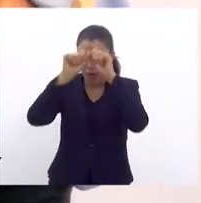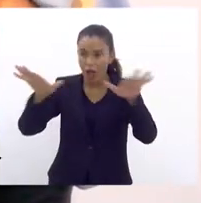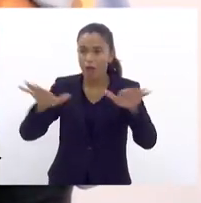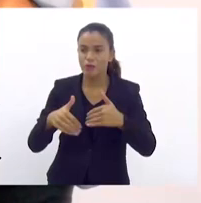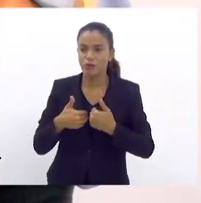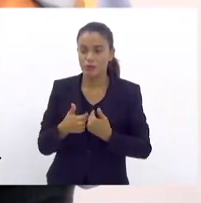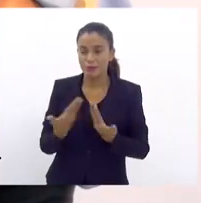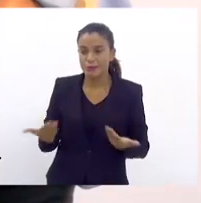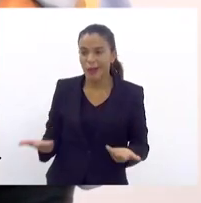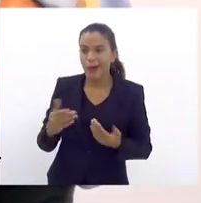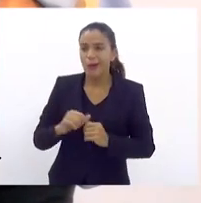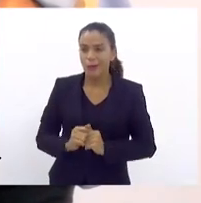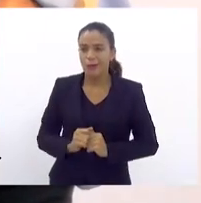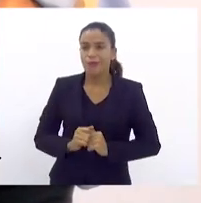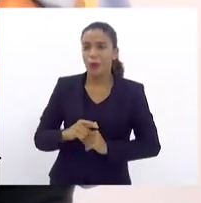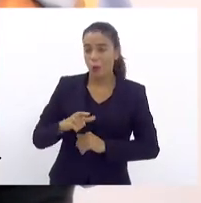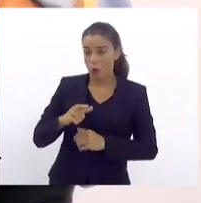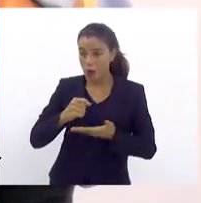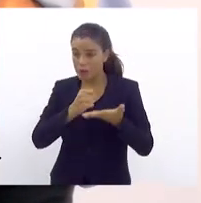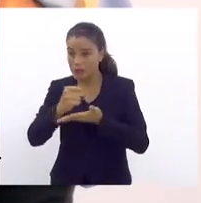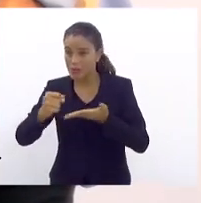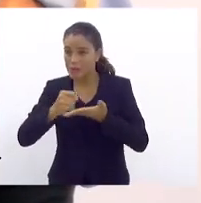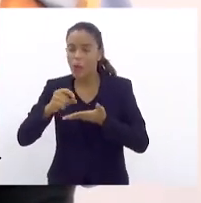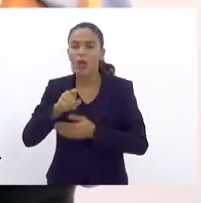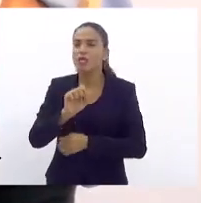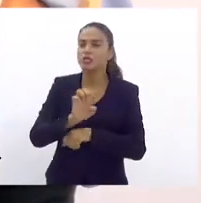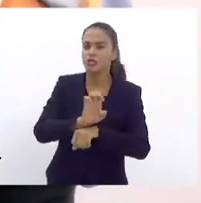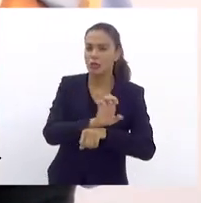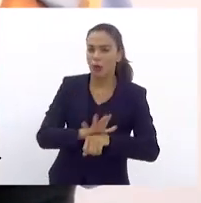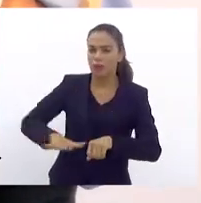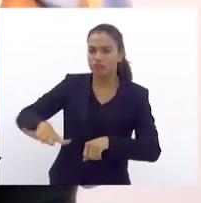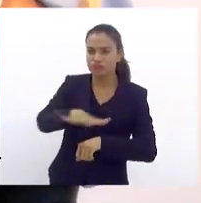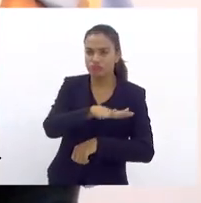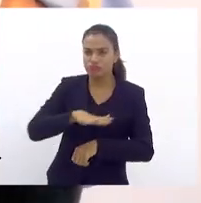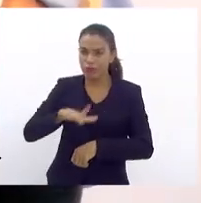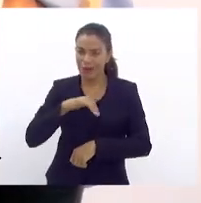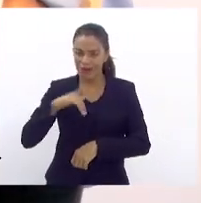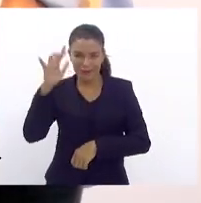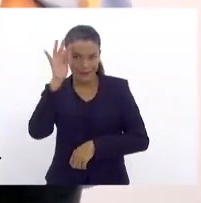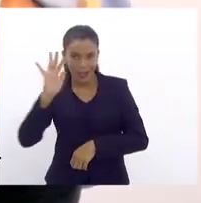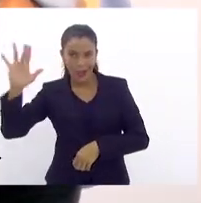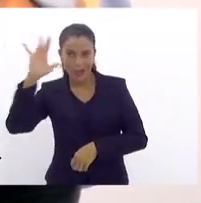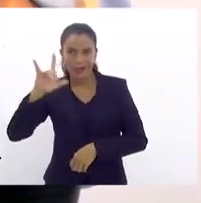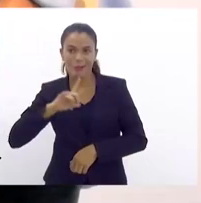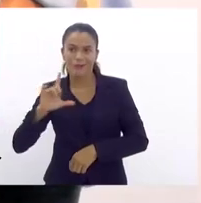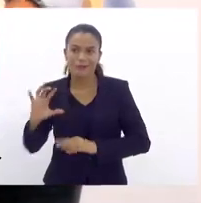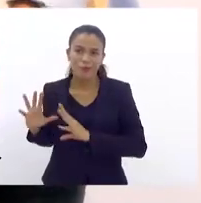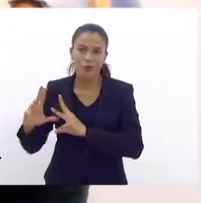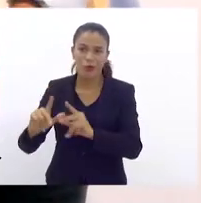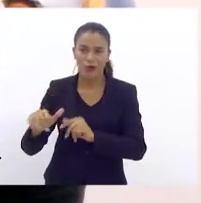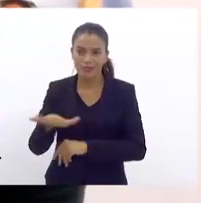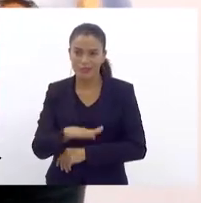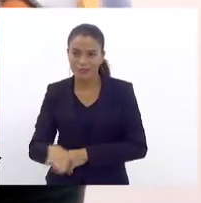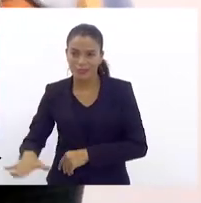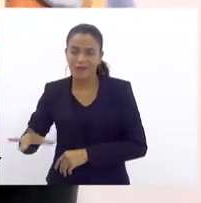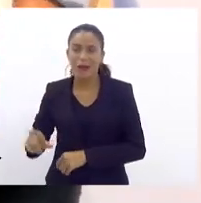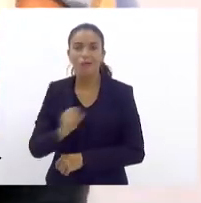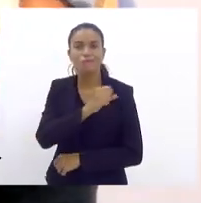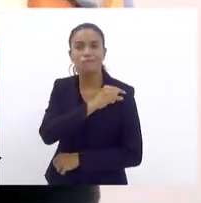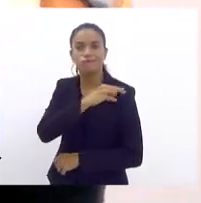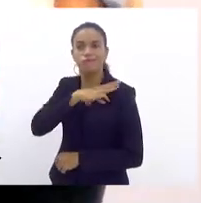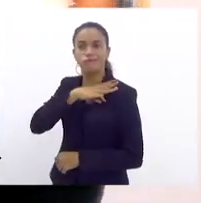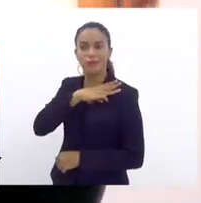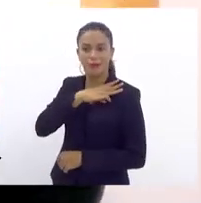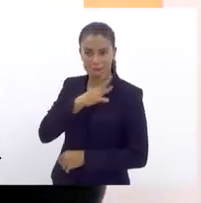autismo então no nível Estadual essas crianças todas vão Teoricamente vão todas para o ensino médio em pouco tempo